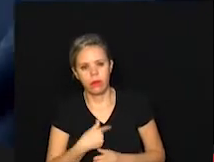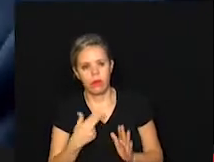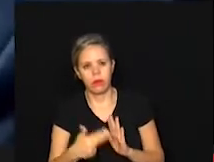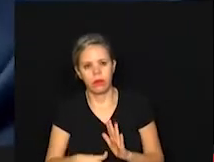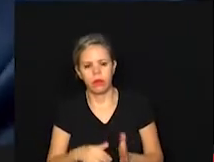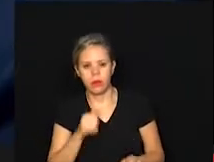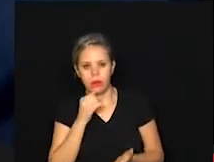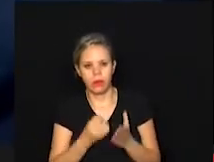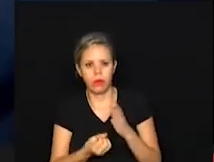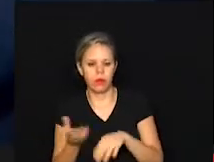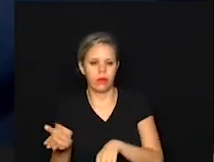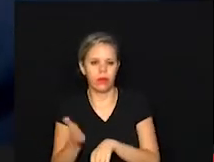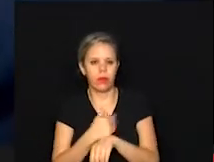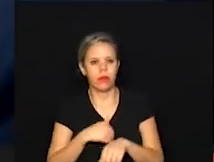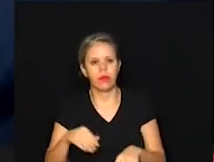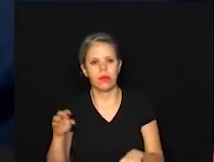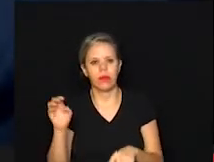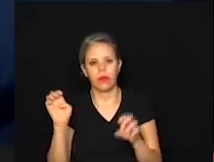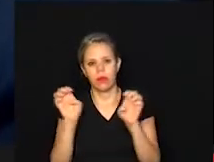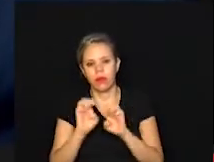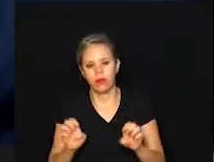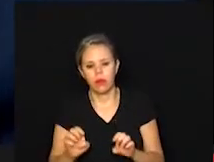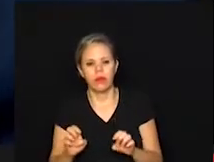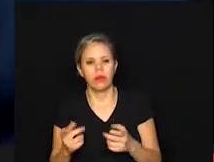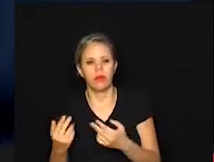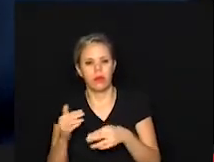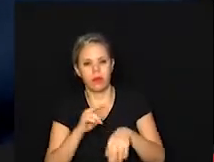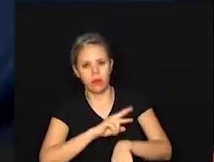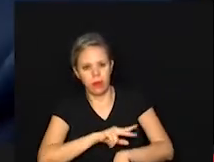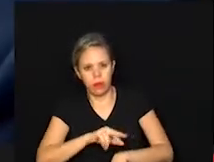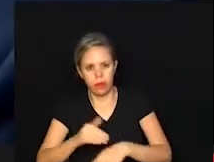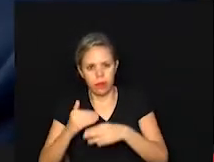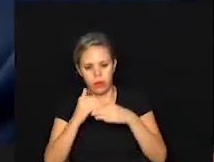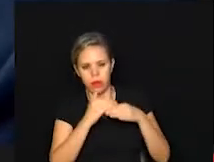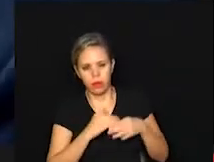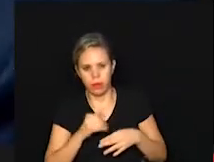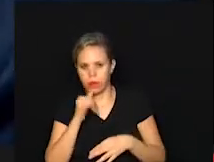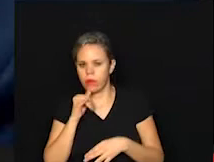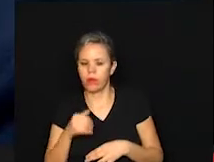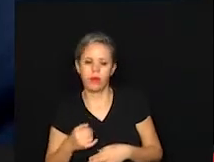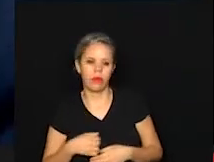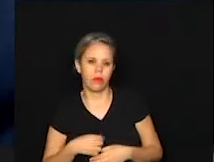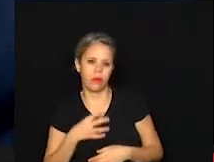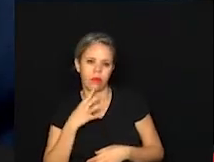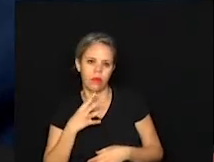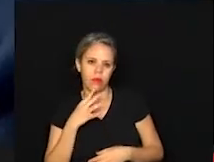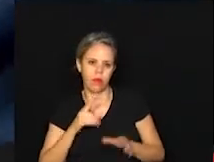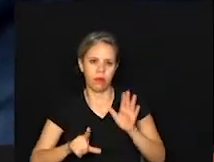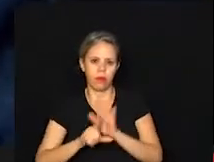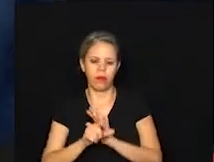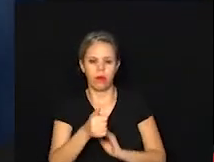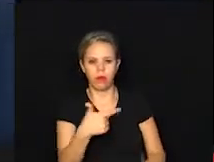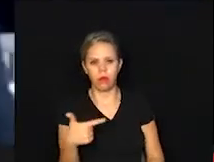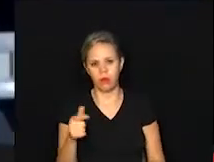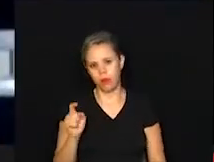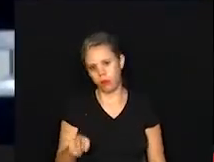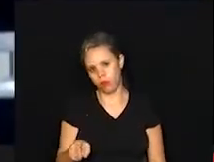surge antes do Estatuto da Promoção da Igualdade Racial, que muitos conhecem como a Lei